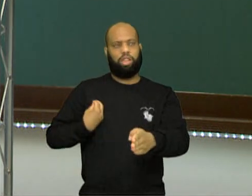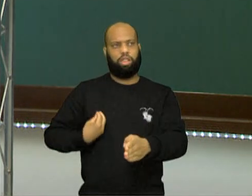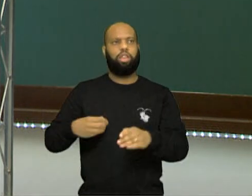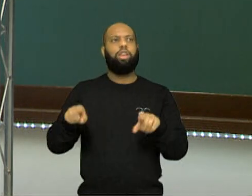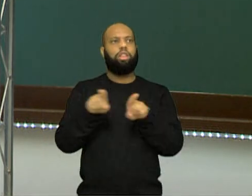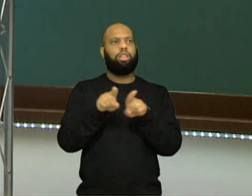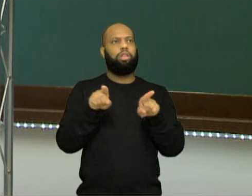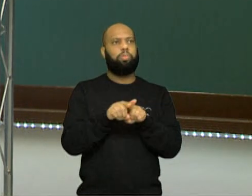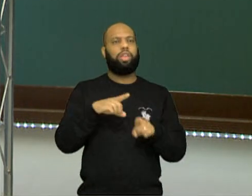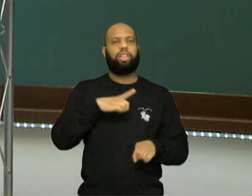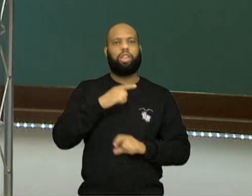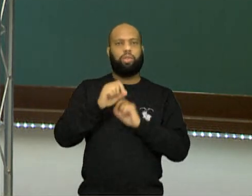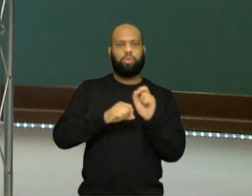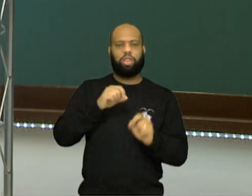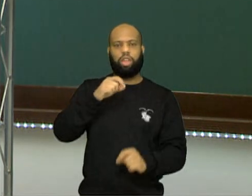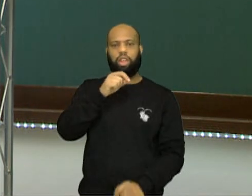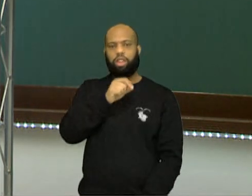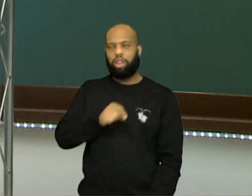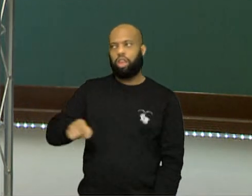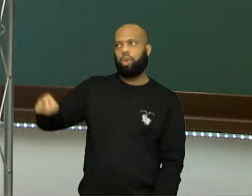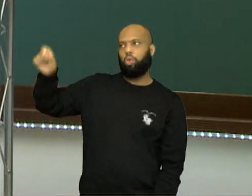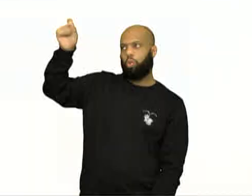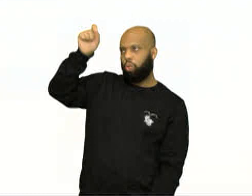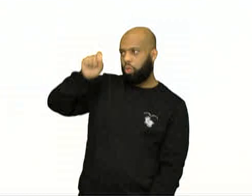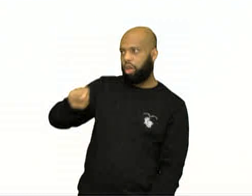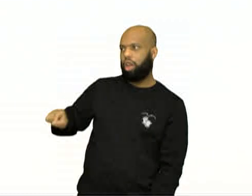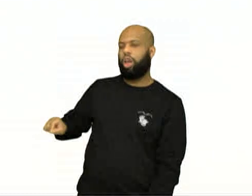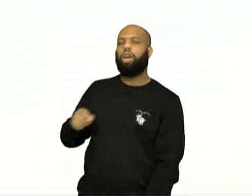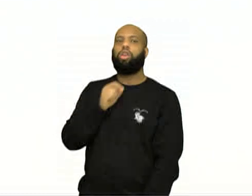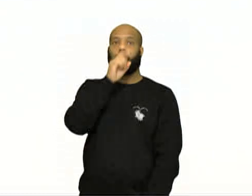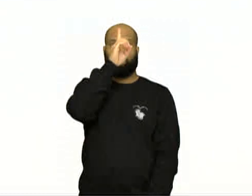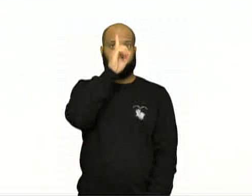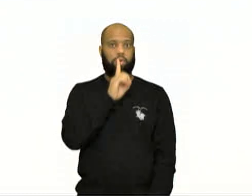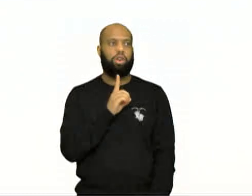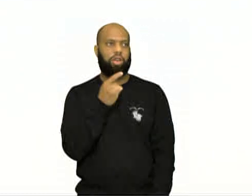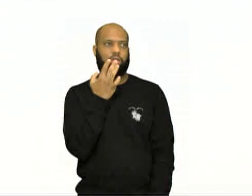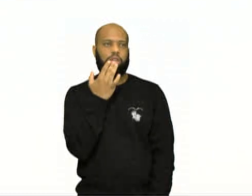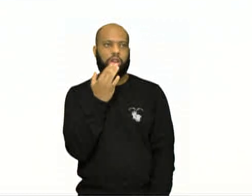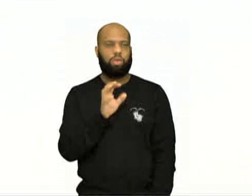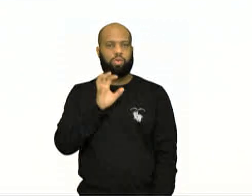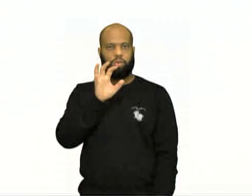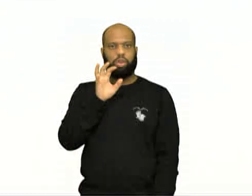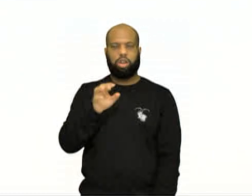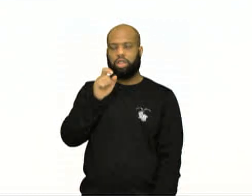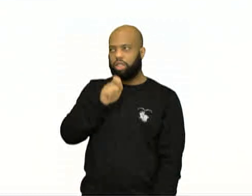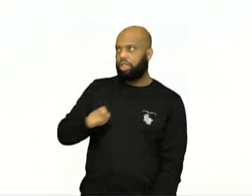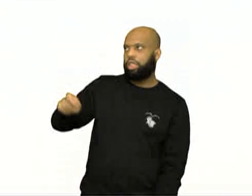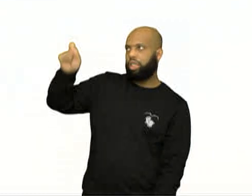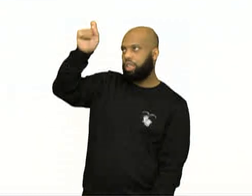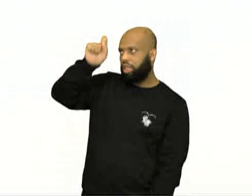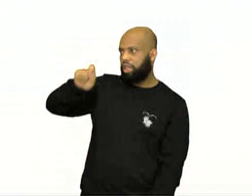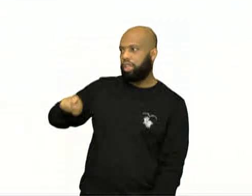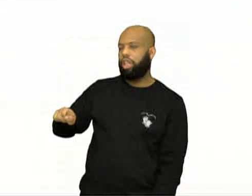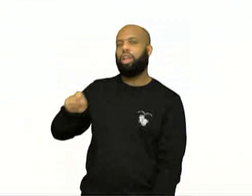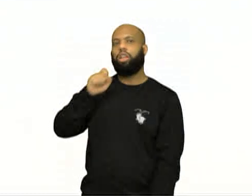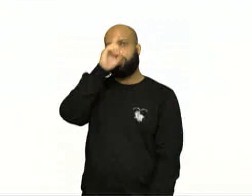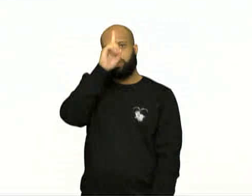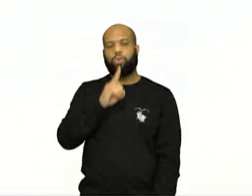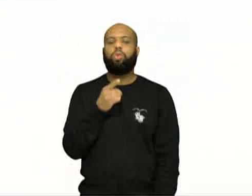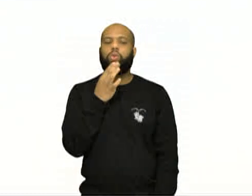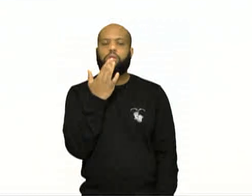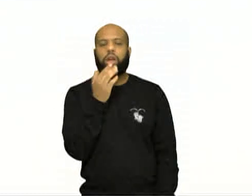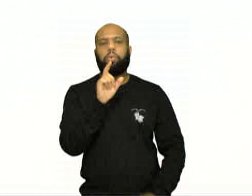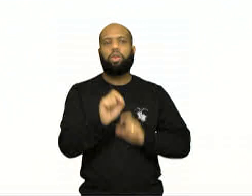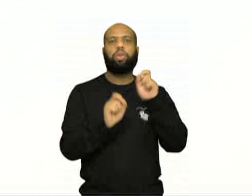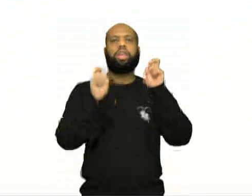nós temos o laço, né? O laço na cor amarela. Esse laço amarelo faz referência a uma